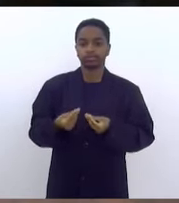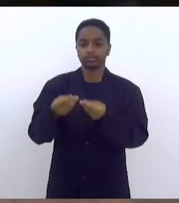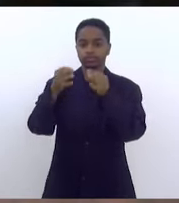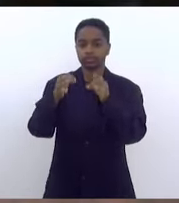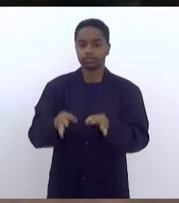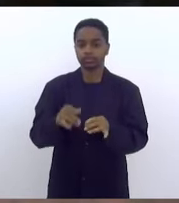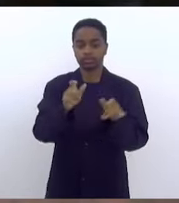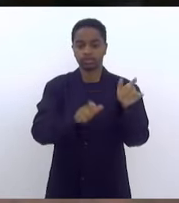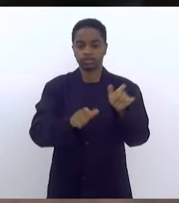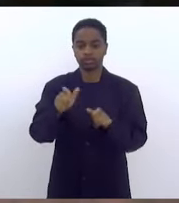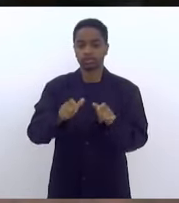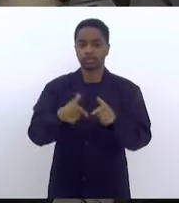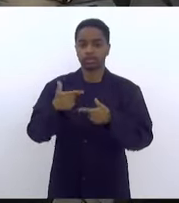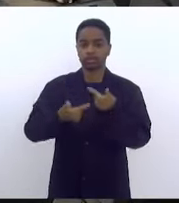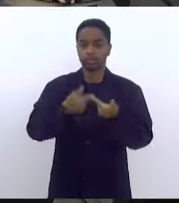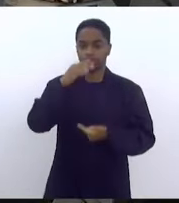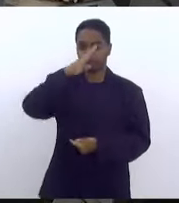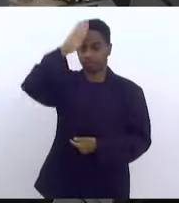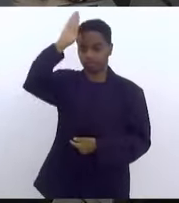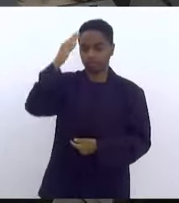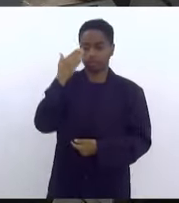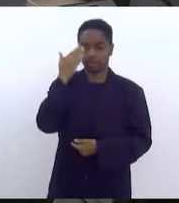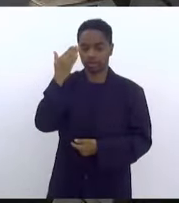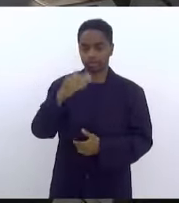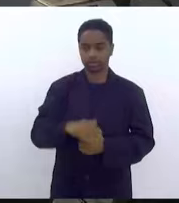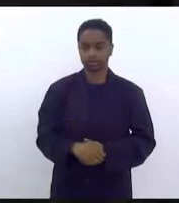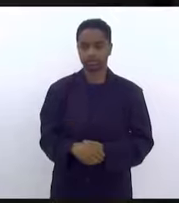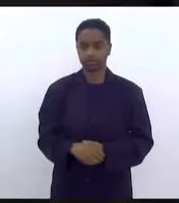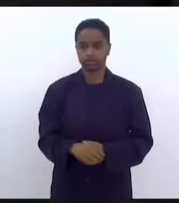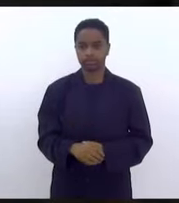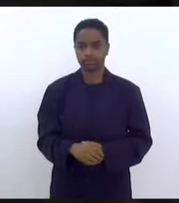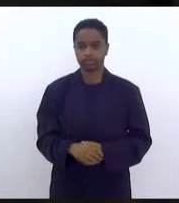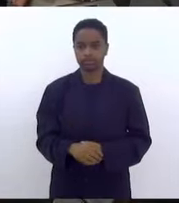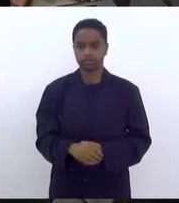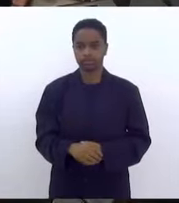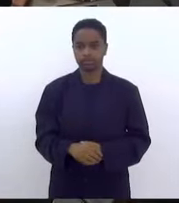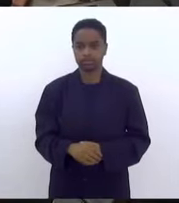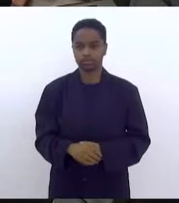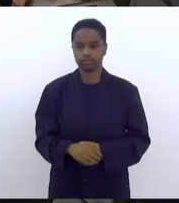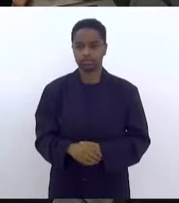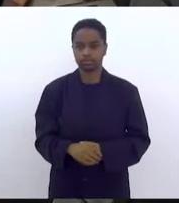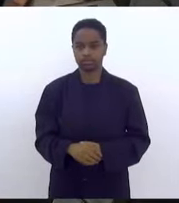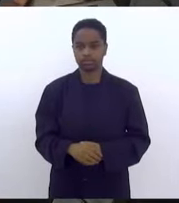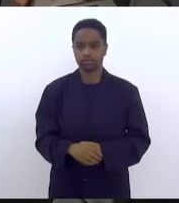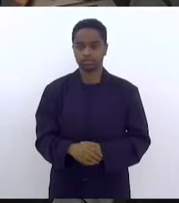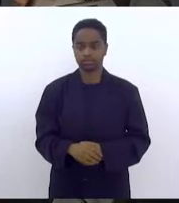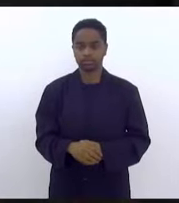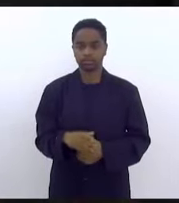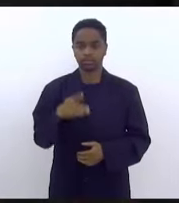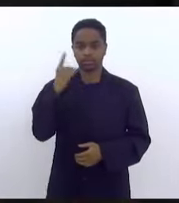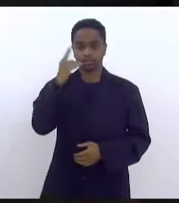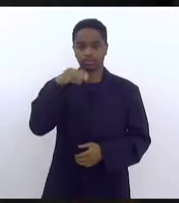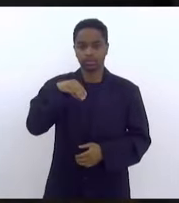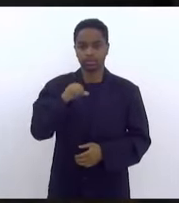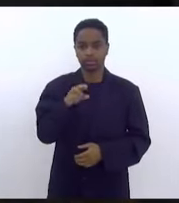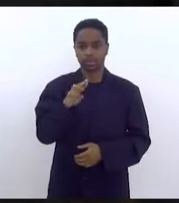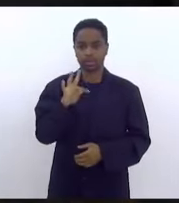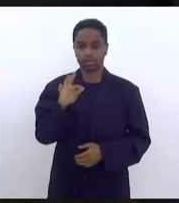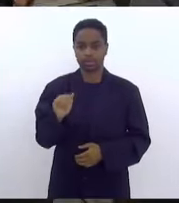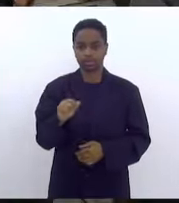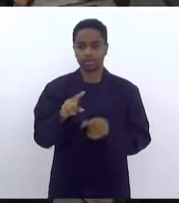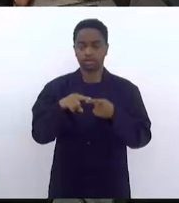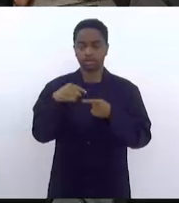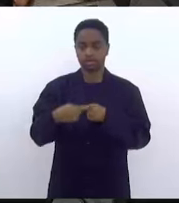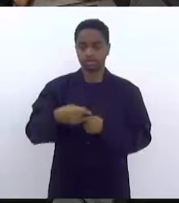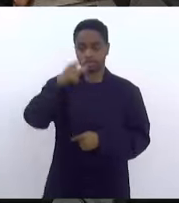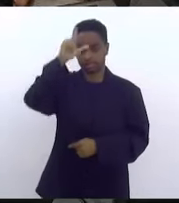Bombeiros. Muito obrigado, gente. Não, presidente, para discutir. Marta Rocha para discutir. Deputada Marta Rocha, deputado Luiz